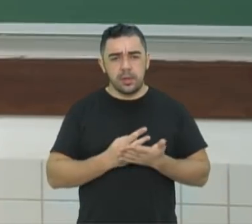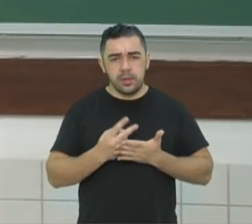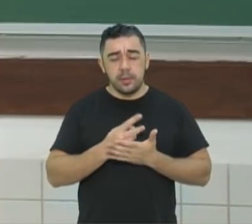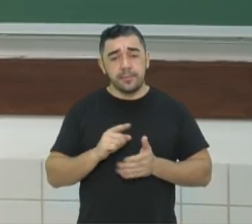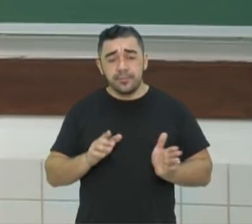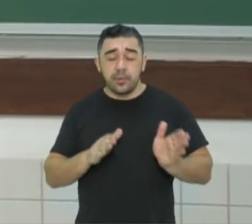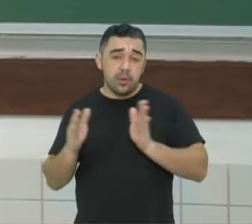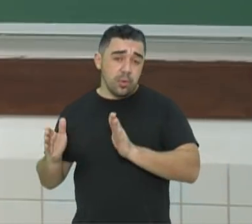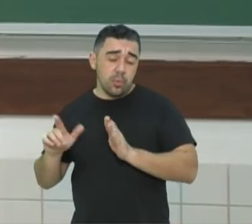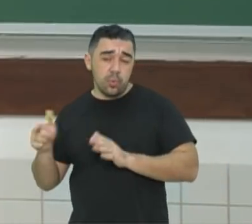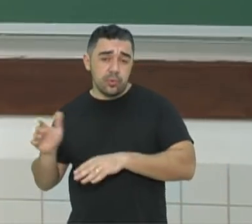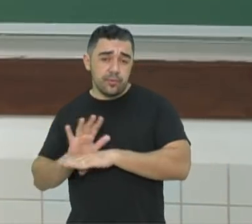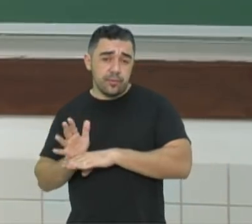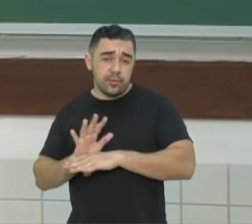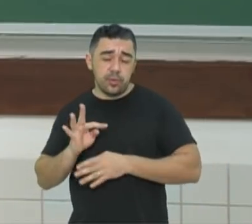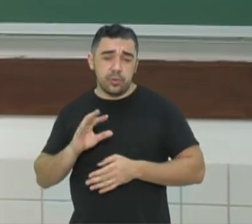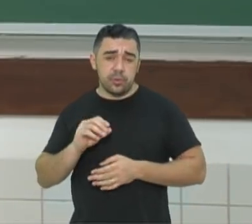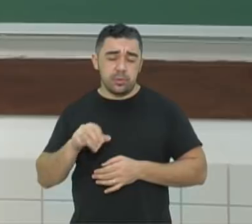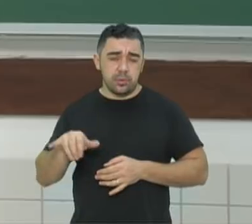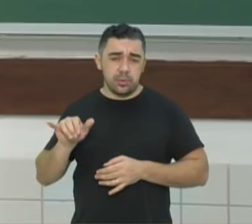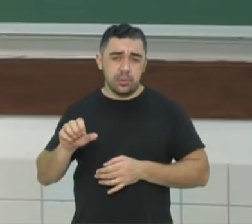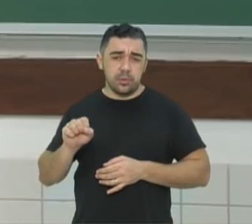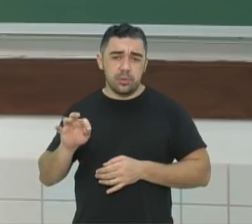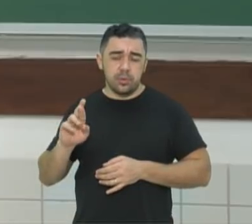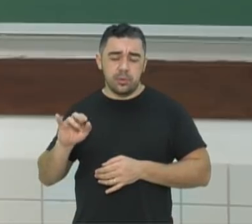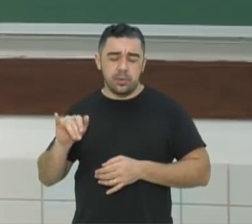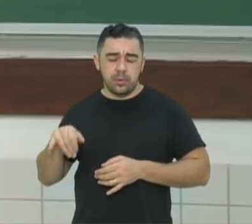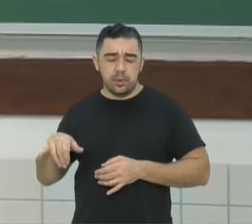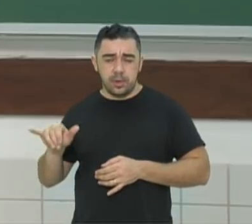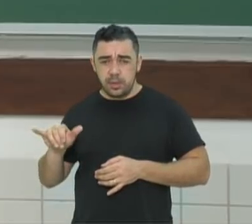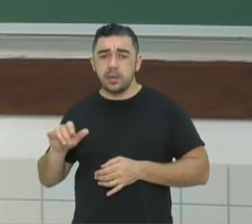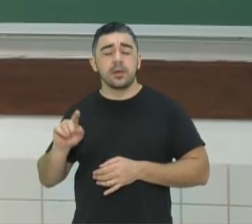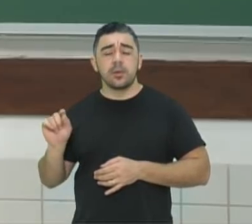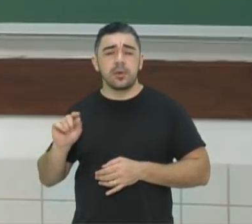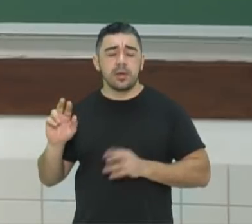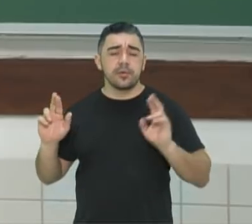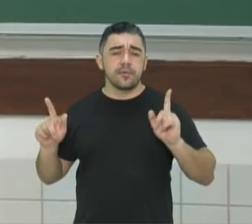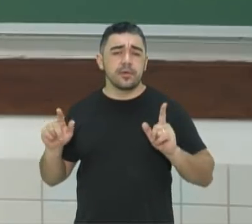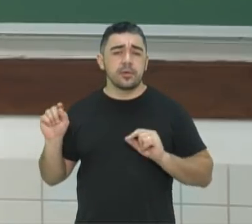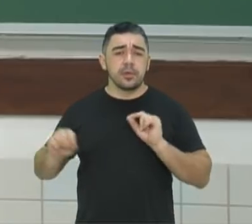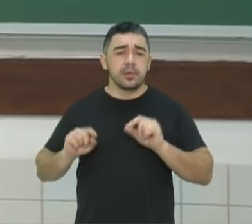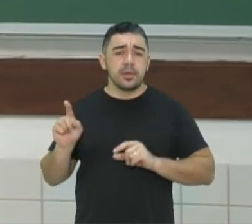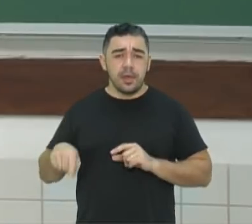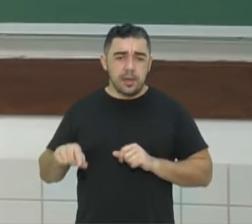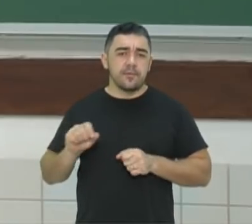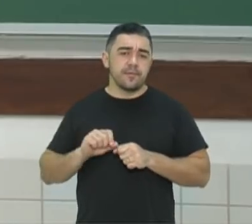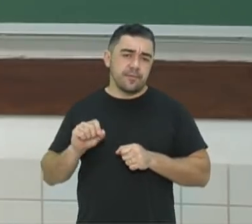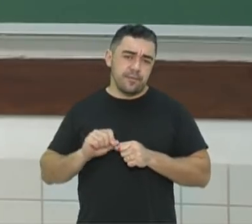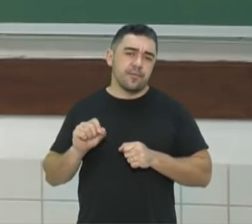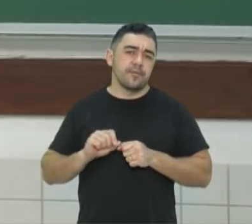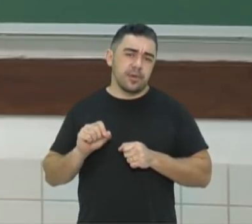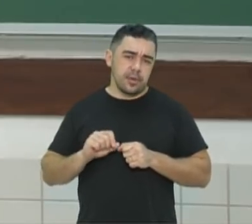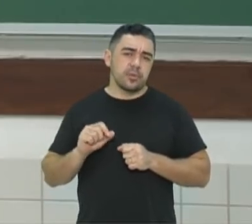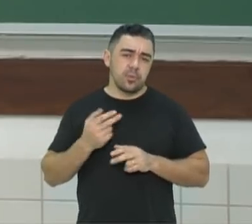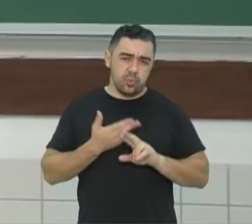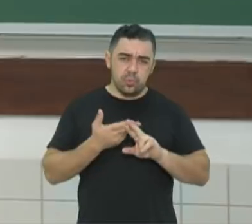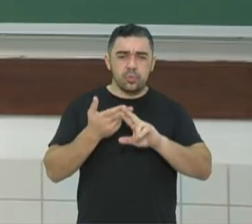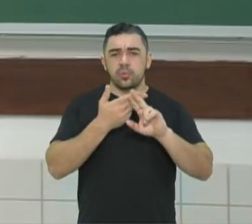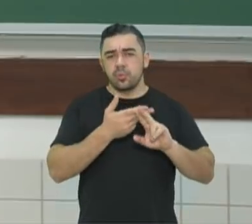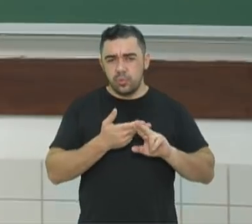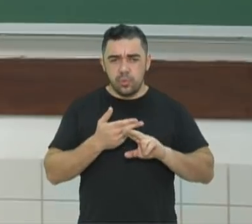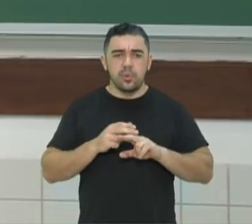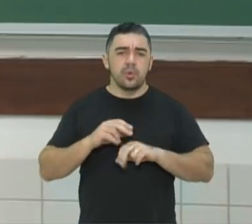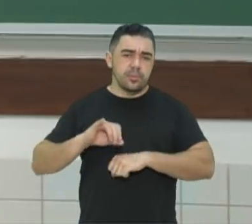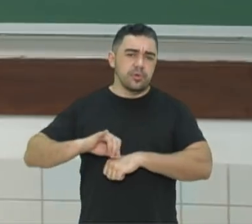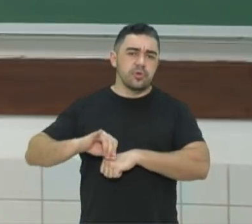do Toy Story, que aí entra as divergências, é que o Toy Story ele foi feito com alguns objetos, que